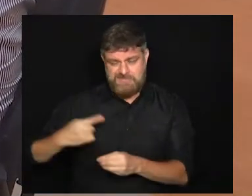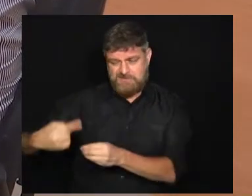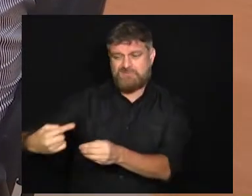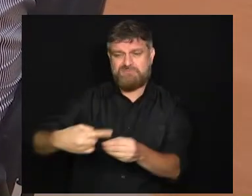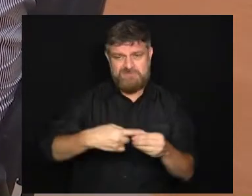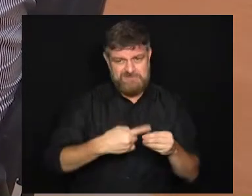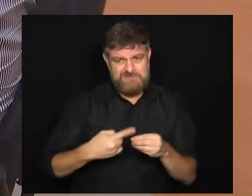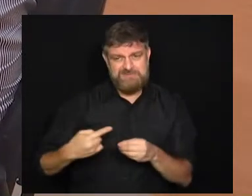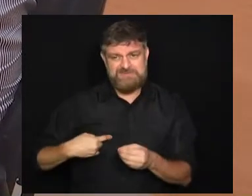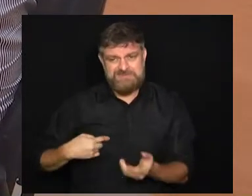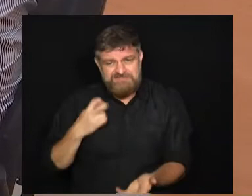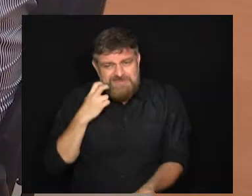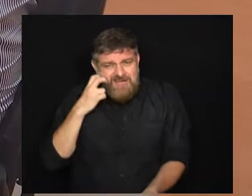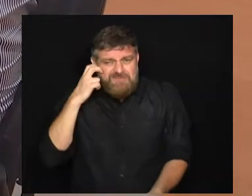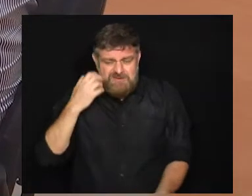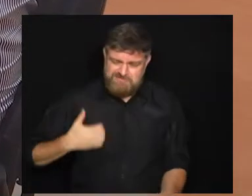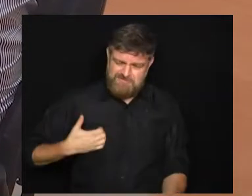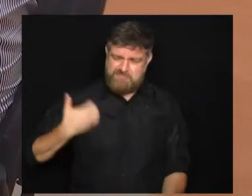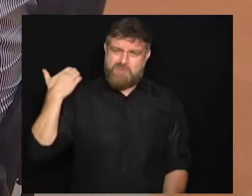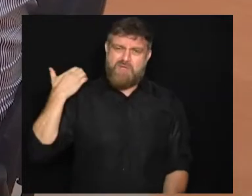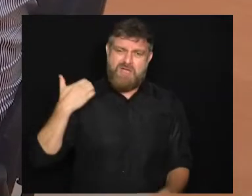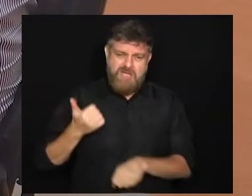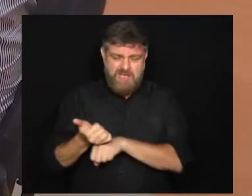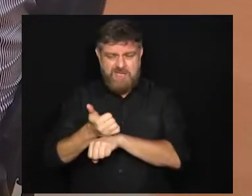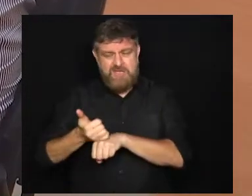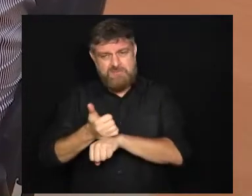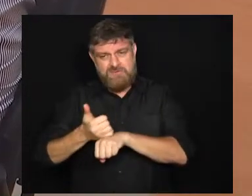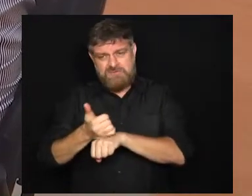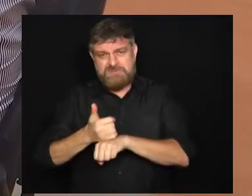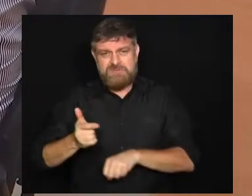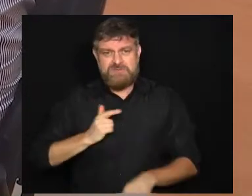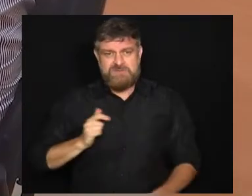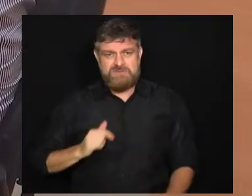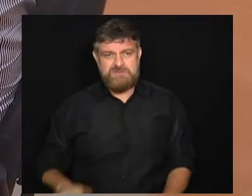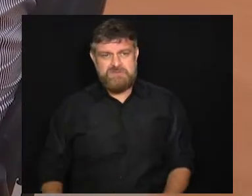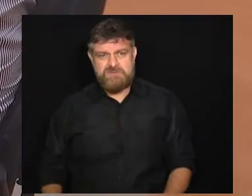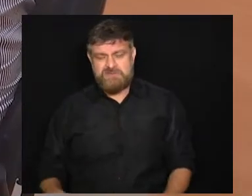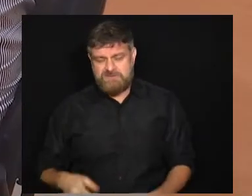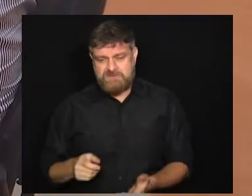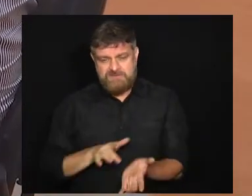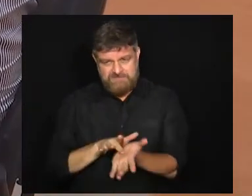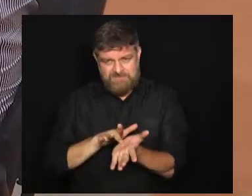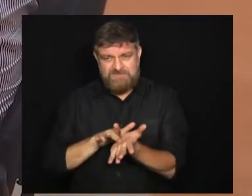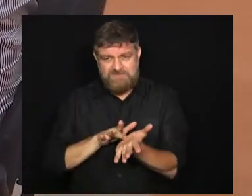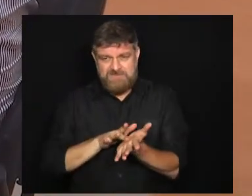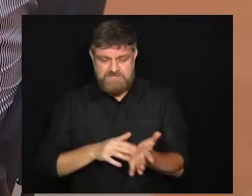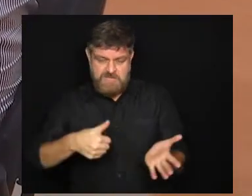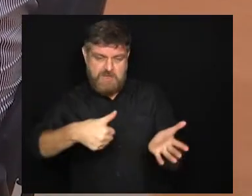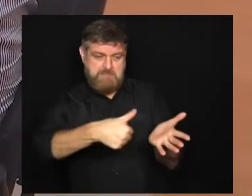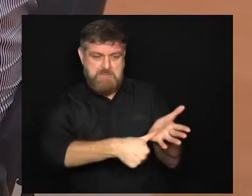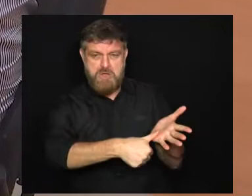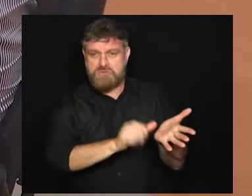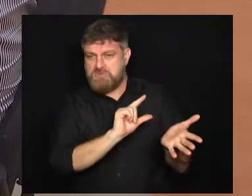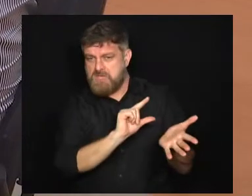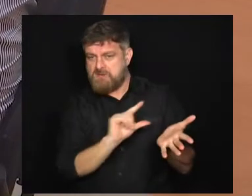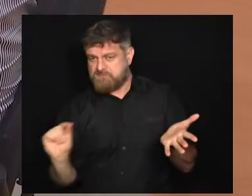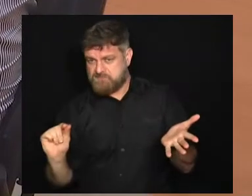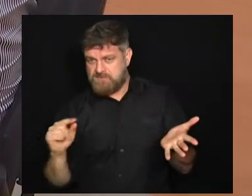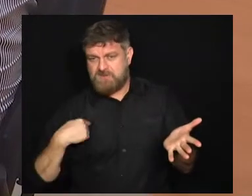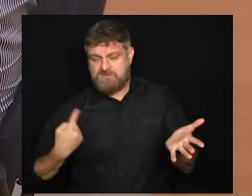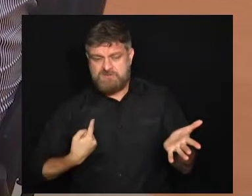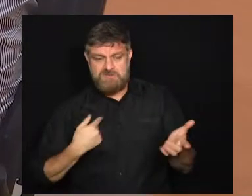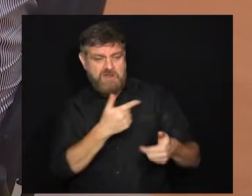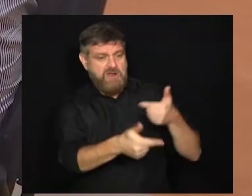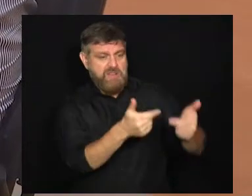de forma muito vexatória aí para profissionais de saúde, coisa tipo dedo de silicone, essas coisas de bater ponto e sair do serviço. E nós sabemos que